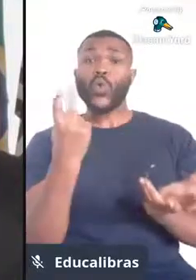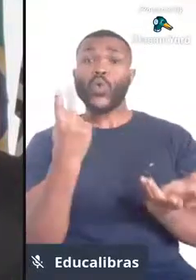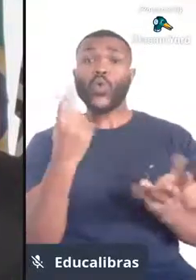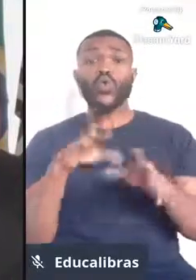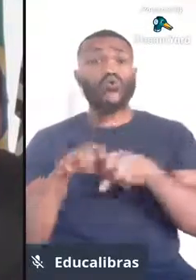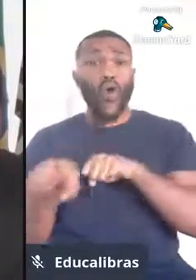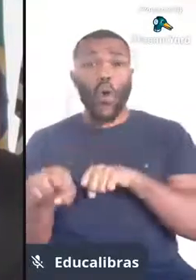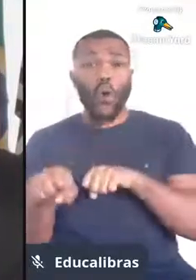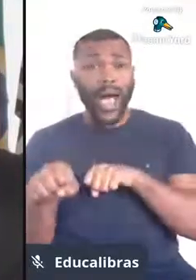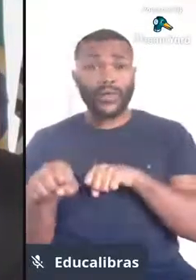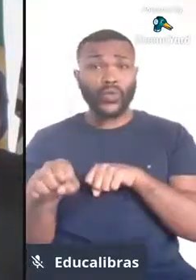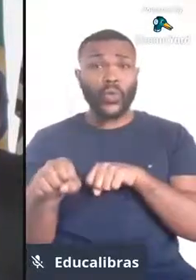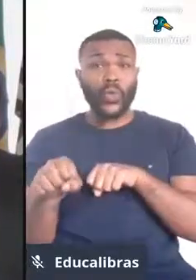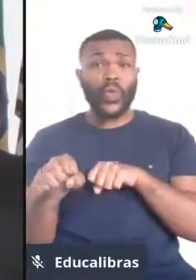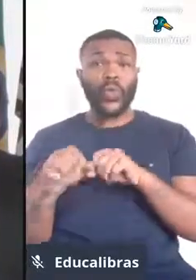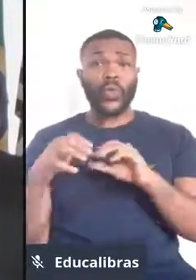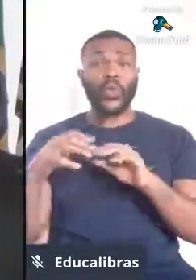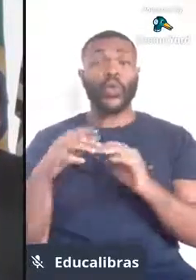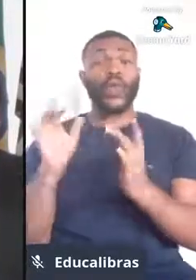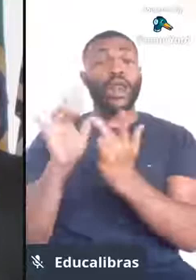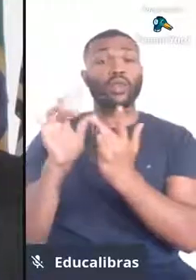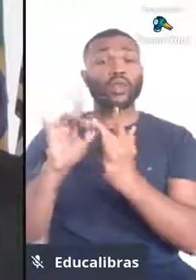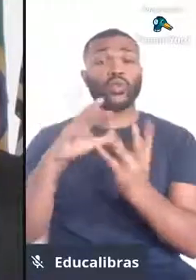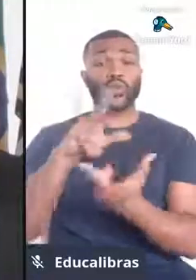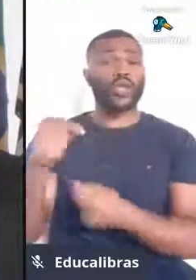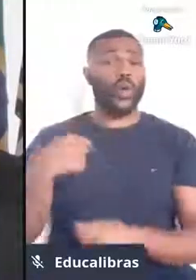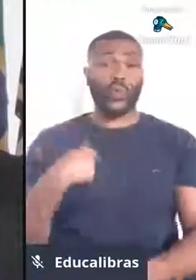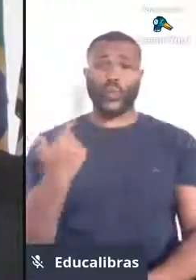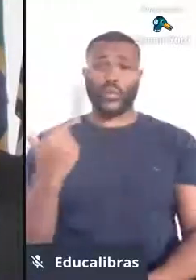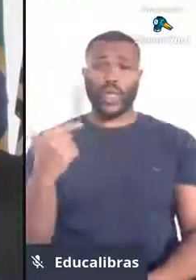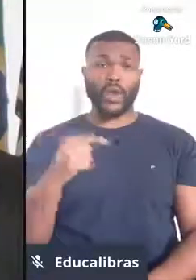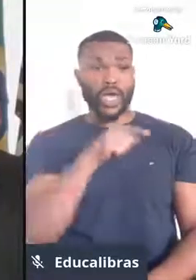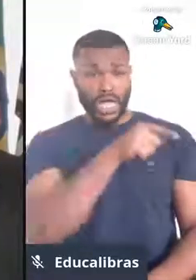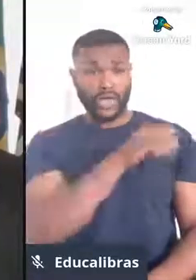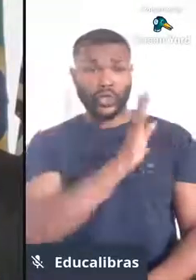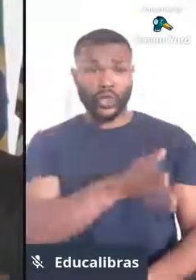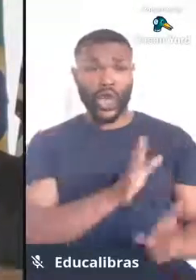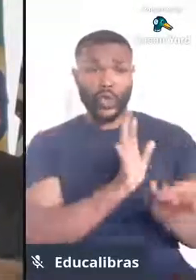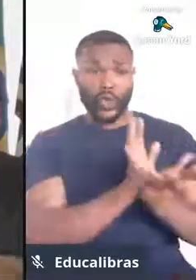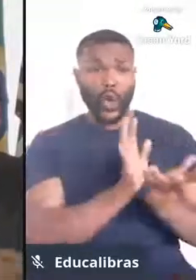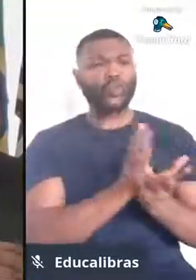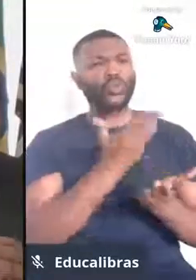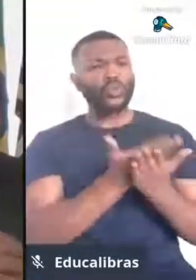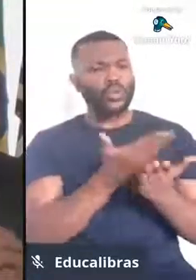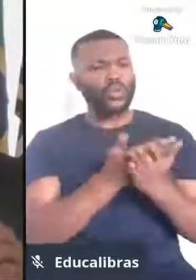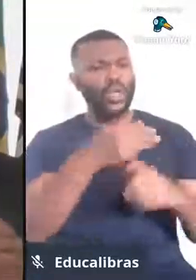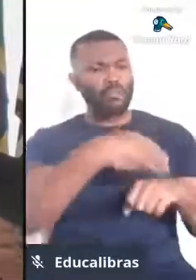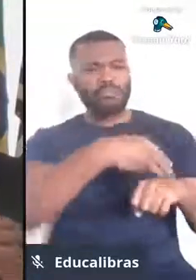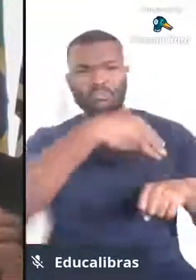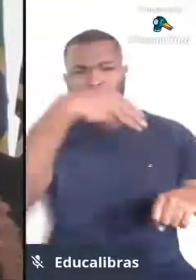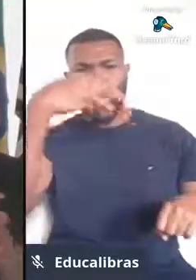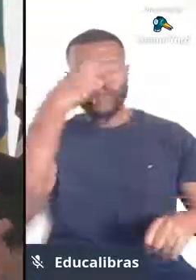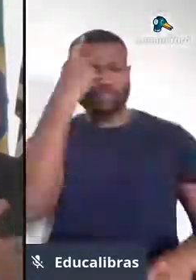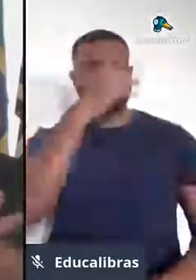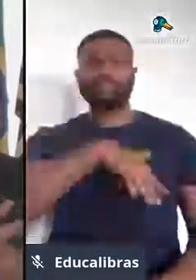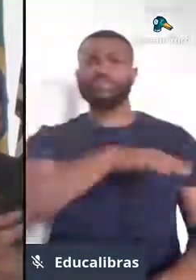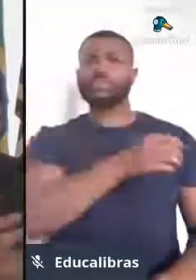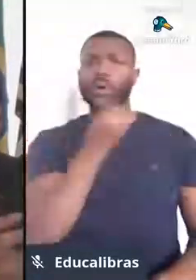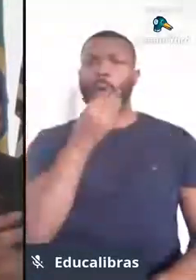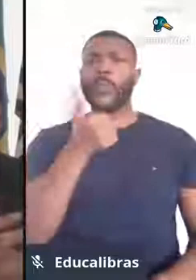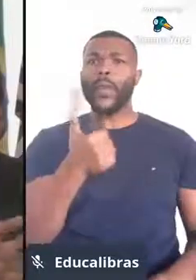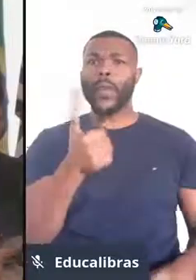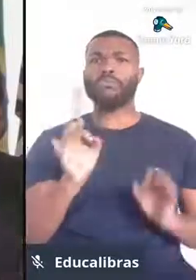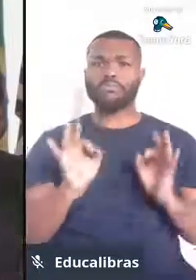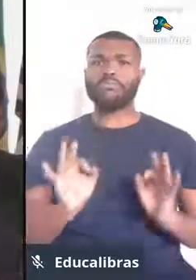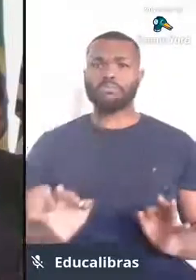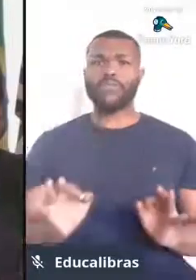Todo o resto já cursou, está cursando, é mestre, é mestrando, é um pessoal muito bom mesmo.